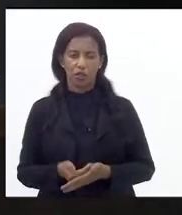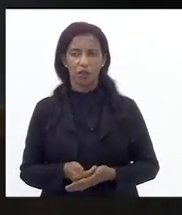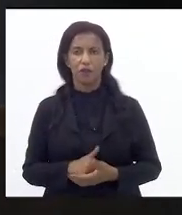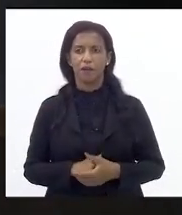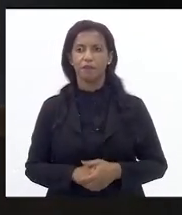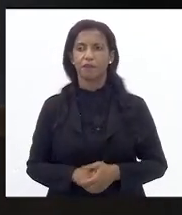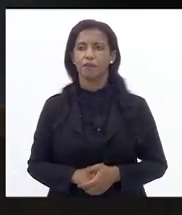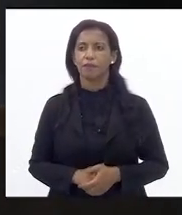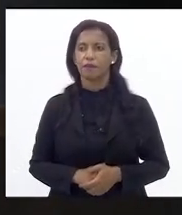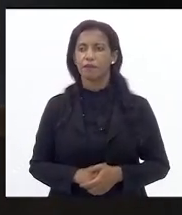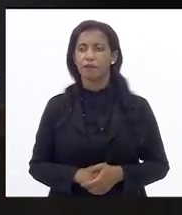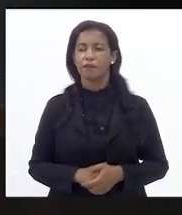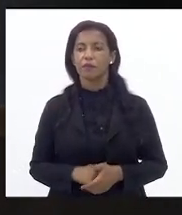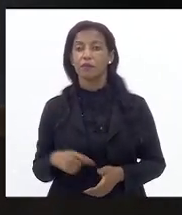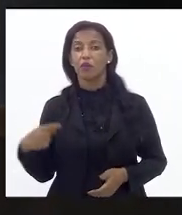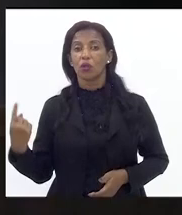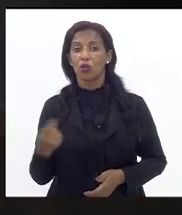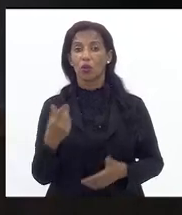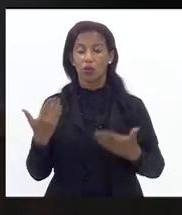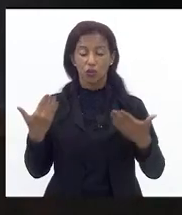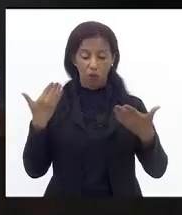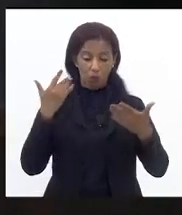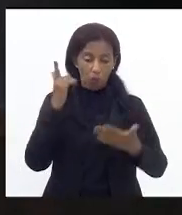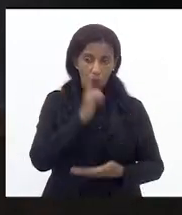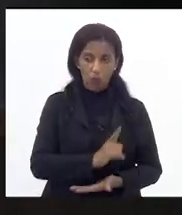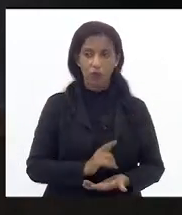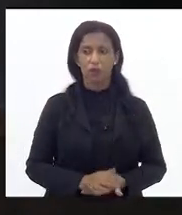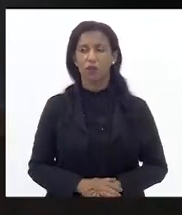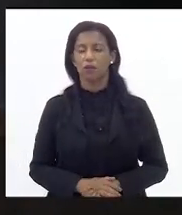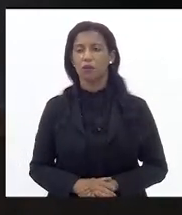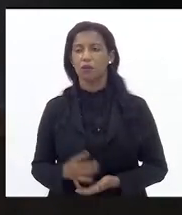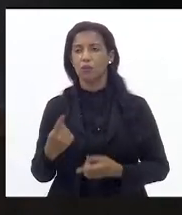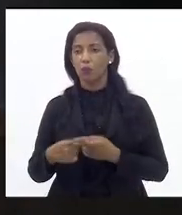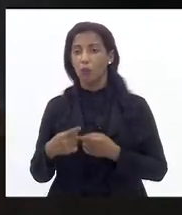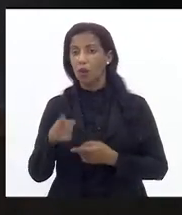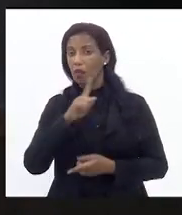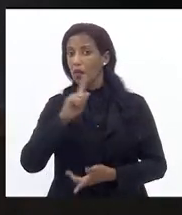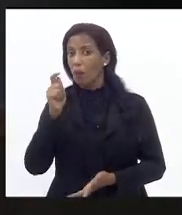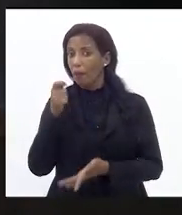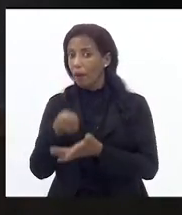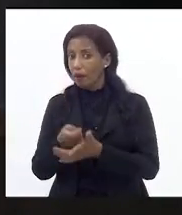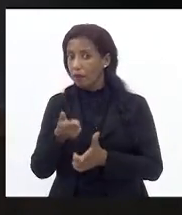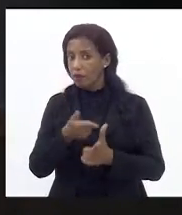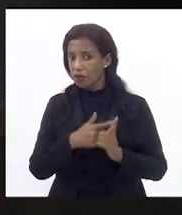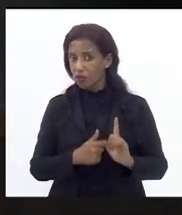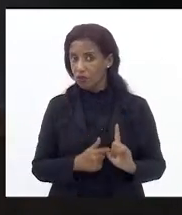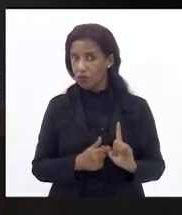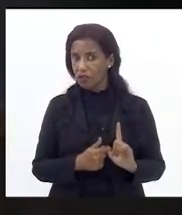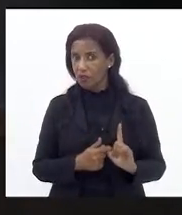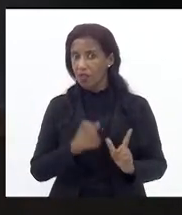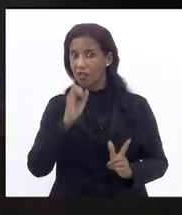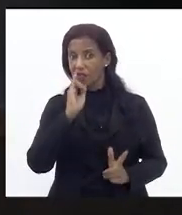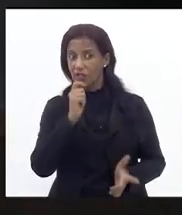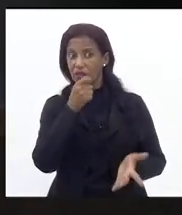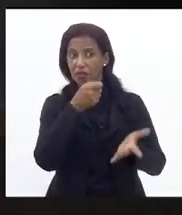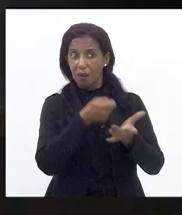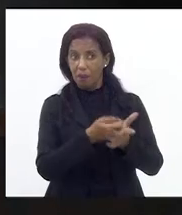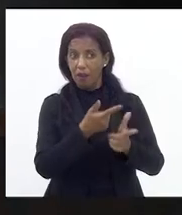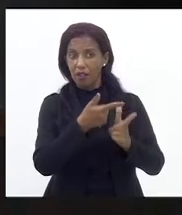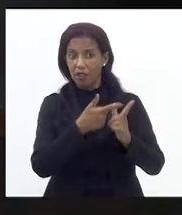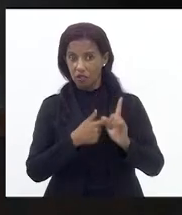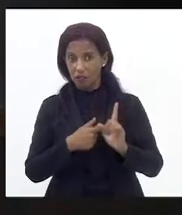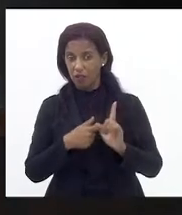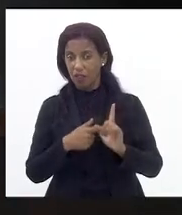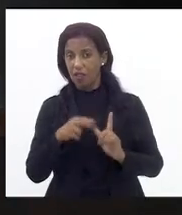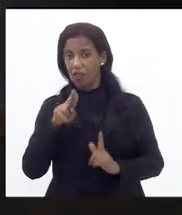lá é mas nós só estamos conseguindo isso porque não pagamos a dívida o que se tivéssemos que pagar a dívida